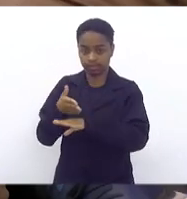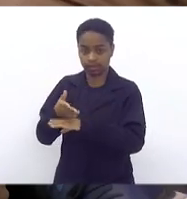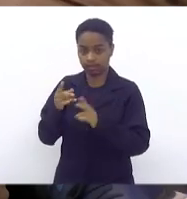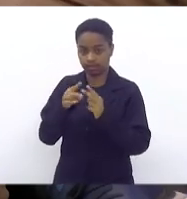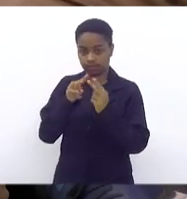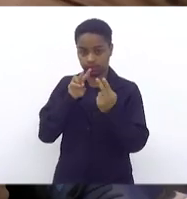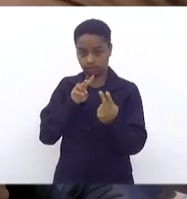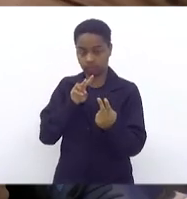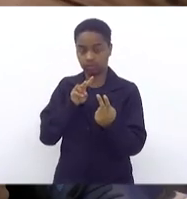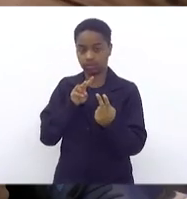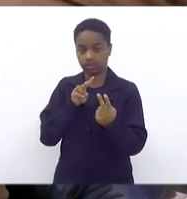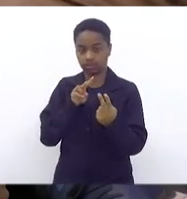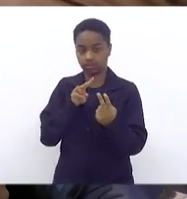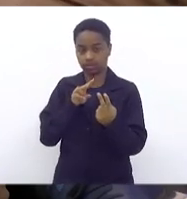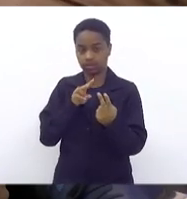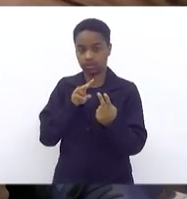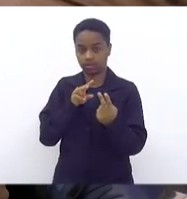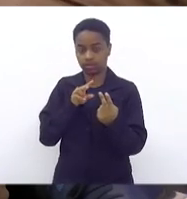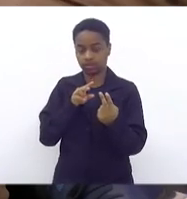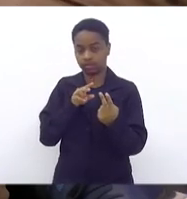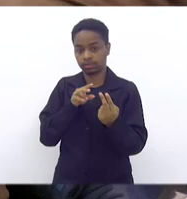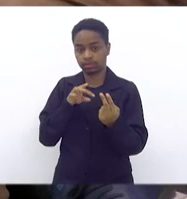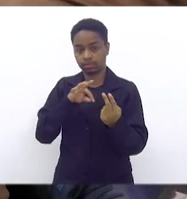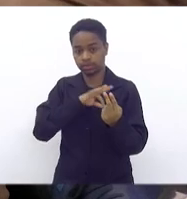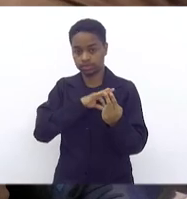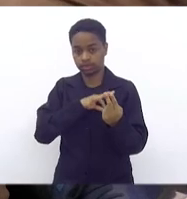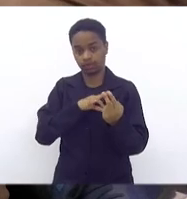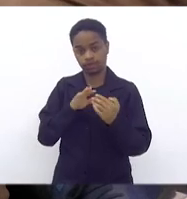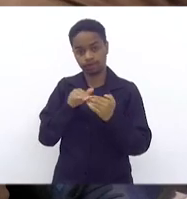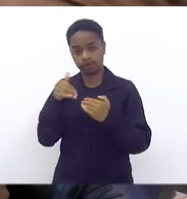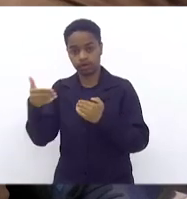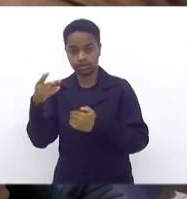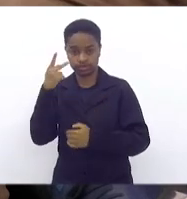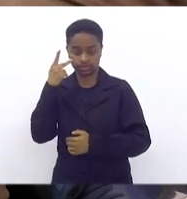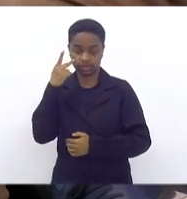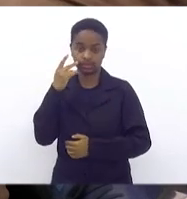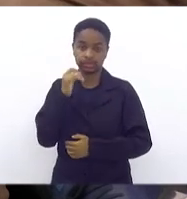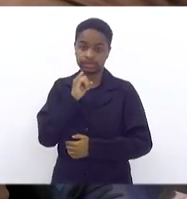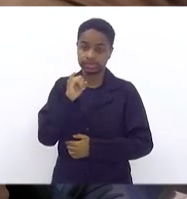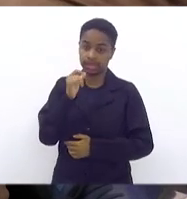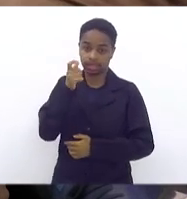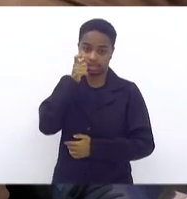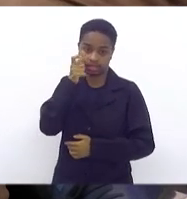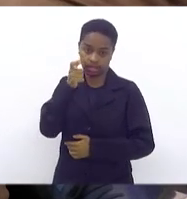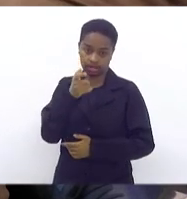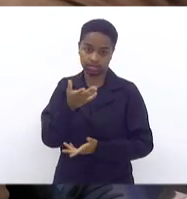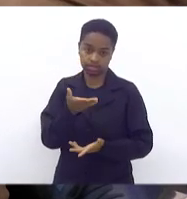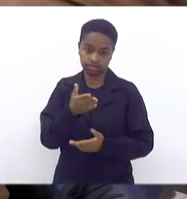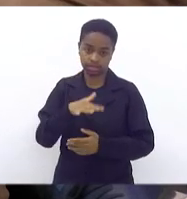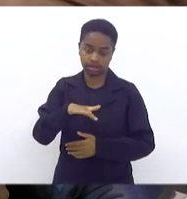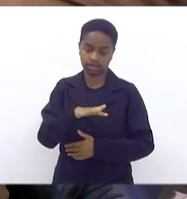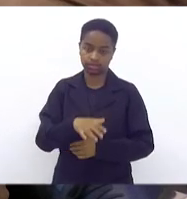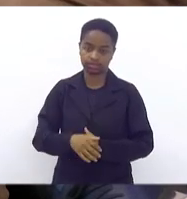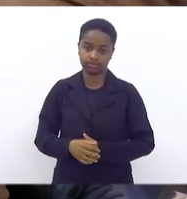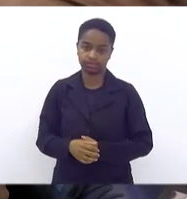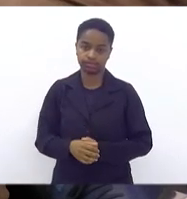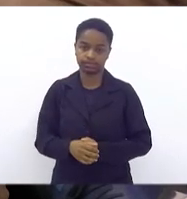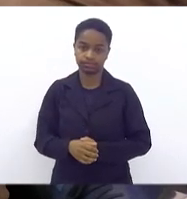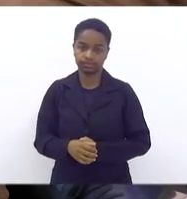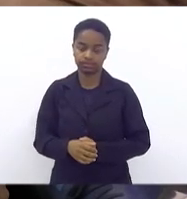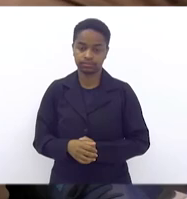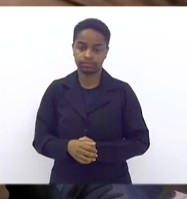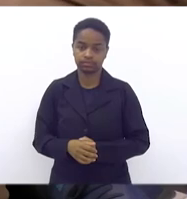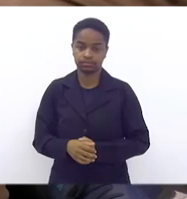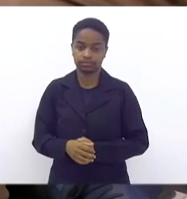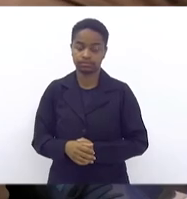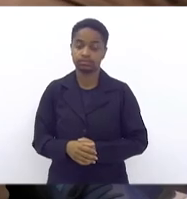online Os policiais de fora de São Paulo que estejam interessados e daí eu volto